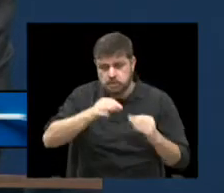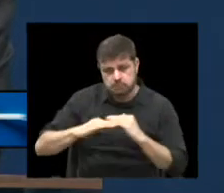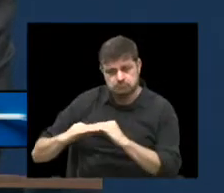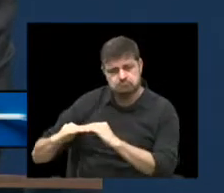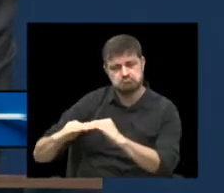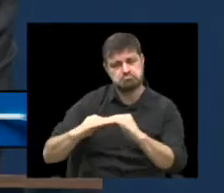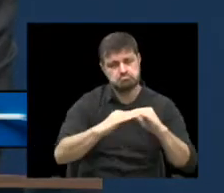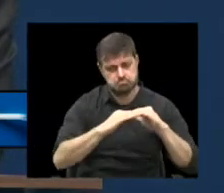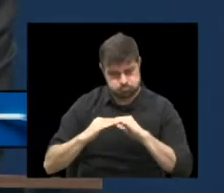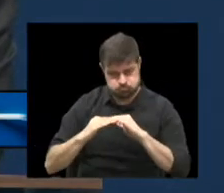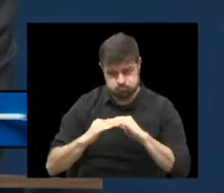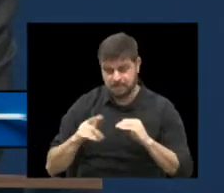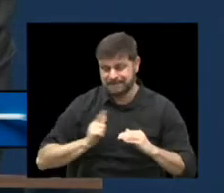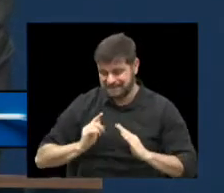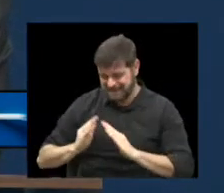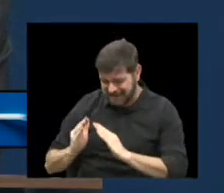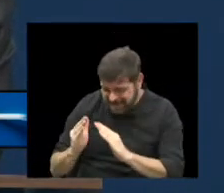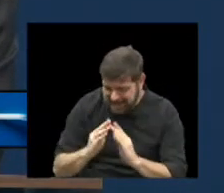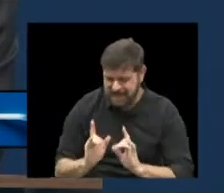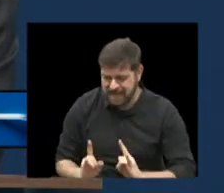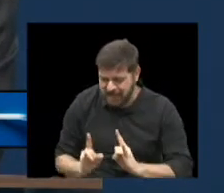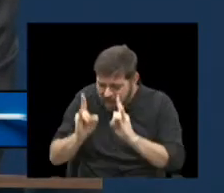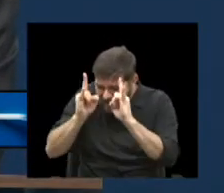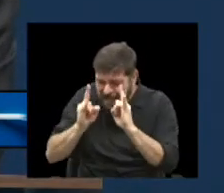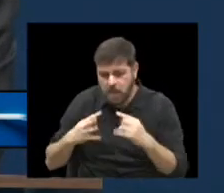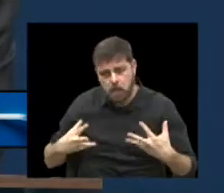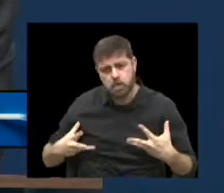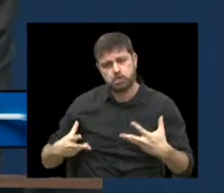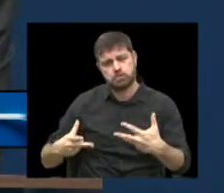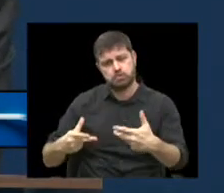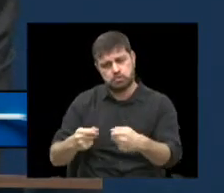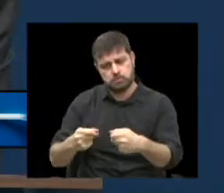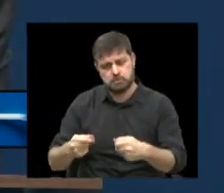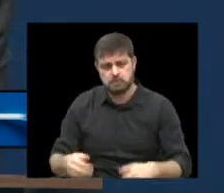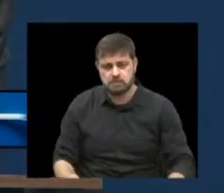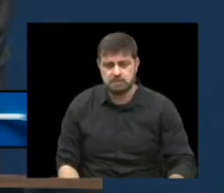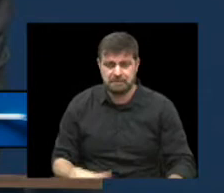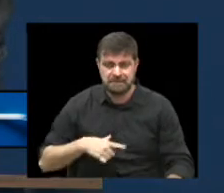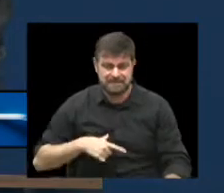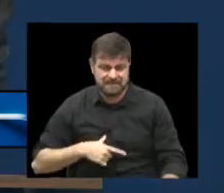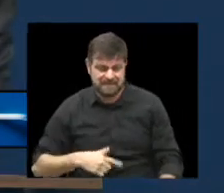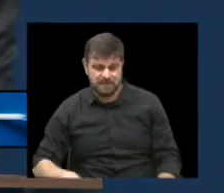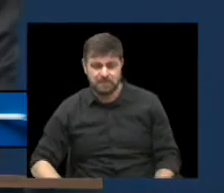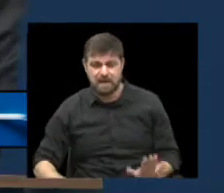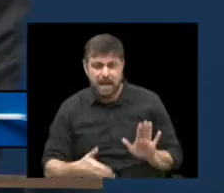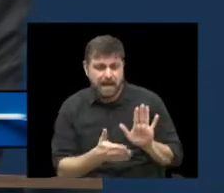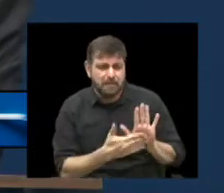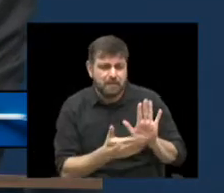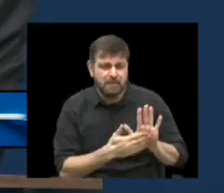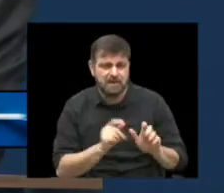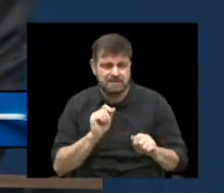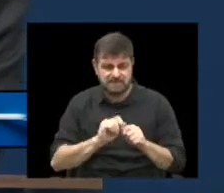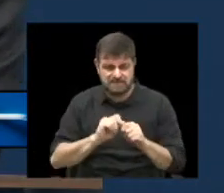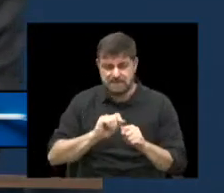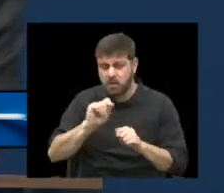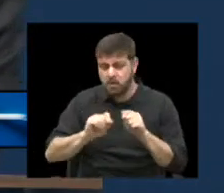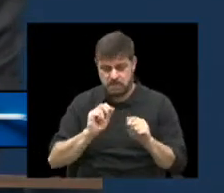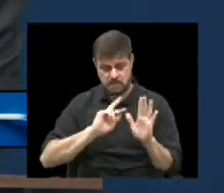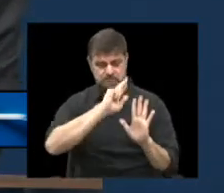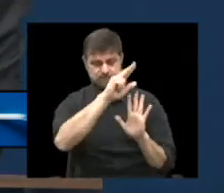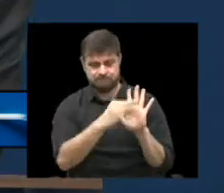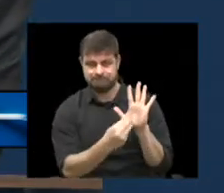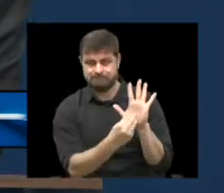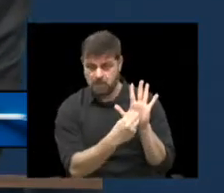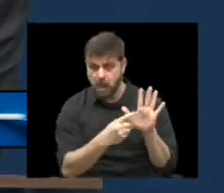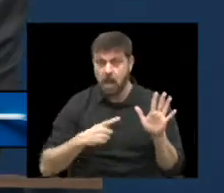no território urbano da cidade. Segundo, que propõe uma lógica de desenvolvimento sustentável, que priorize o